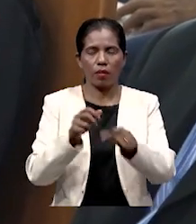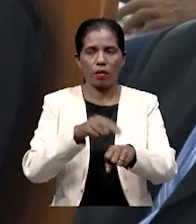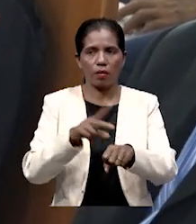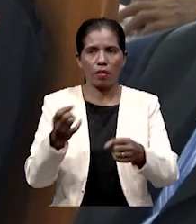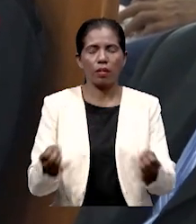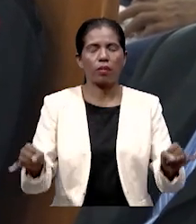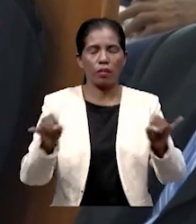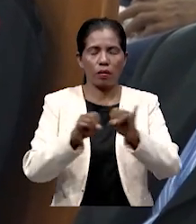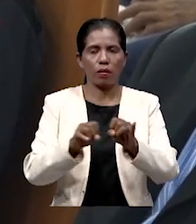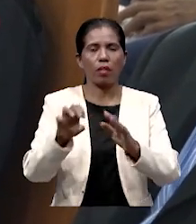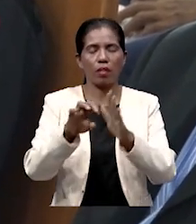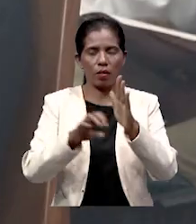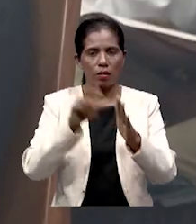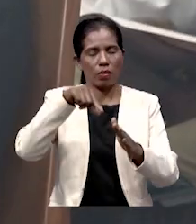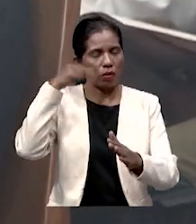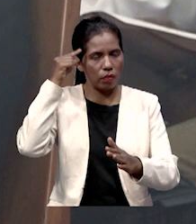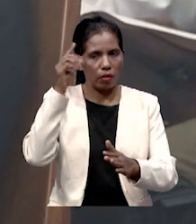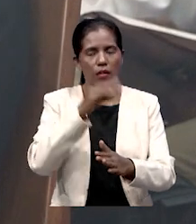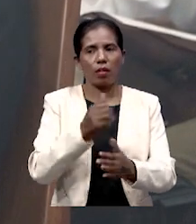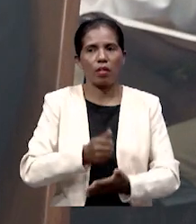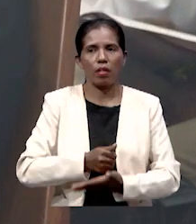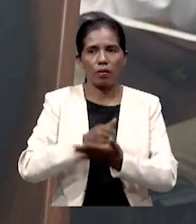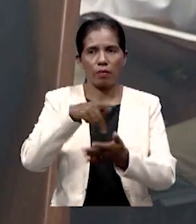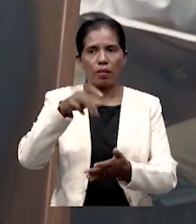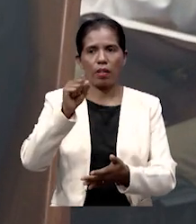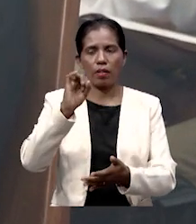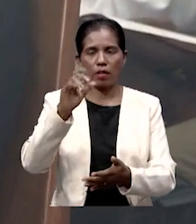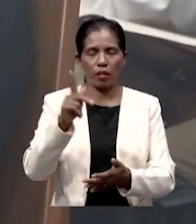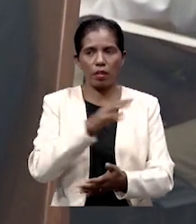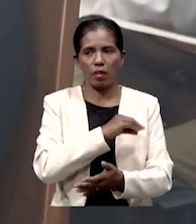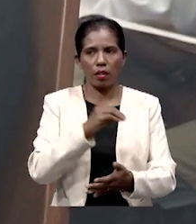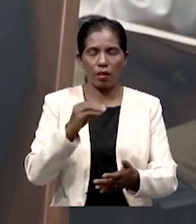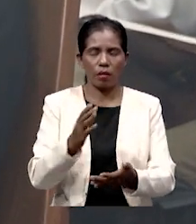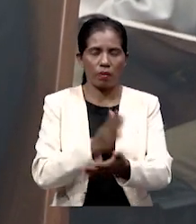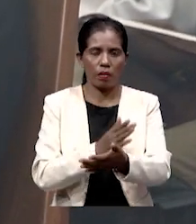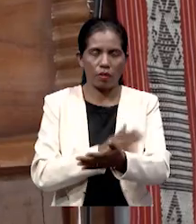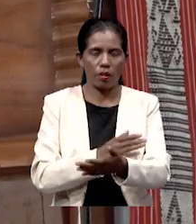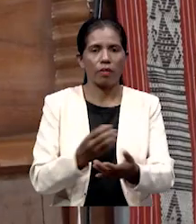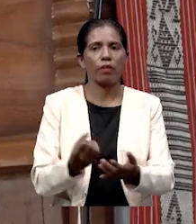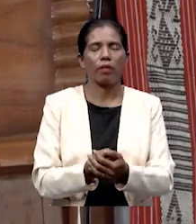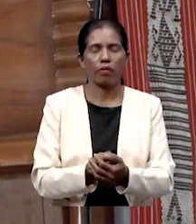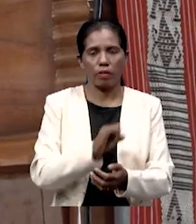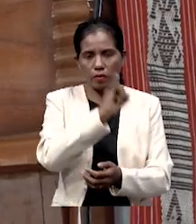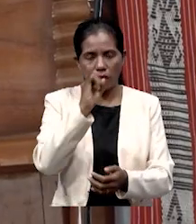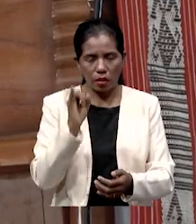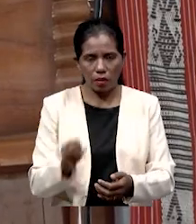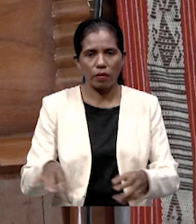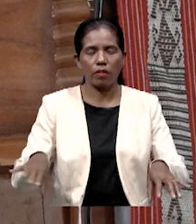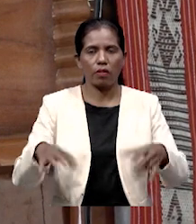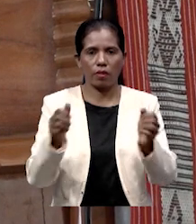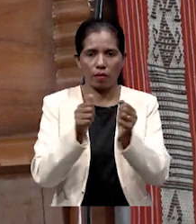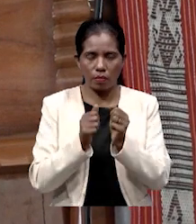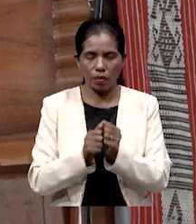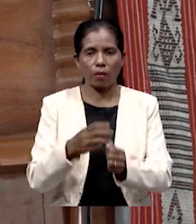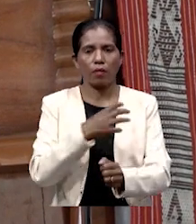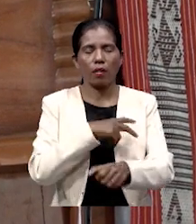Instituição Estado no Governo Nian, nebem que ajuda psíquico de promover investigação. Além de retanmos Cooperação Russa e